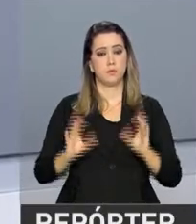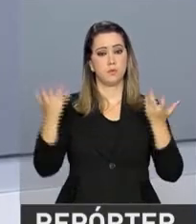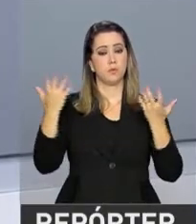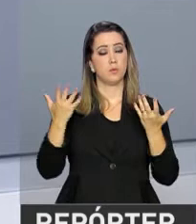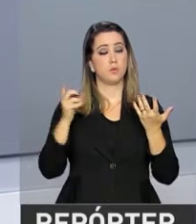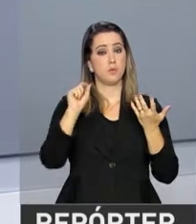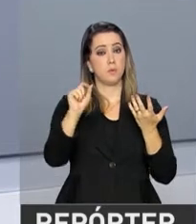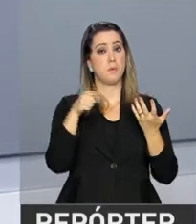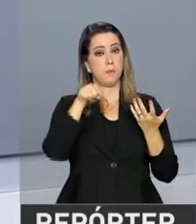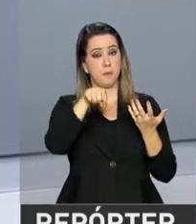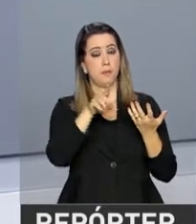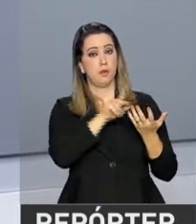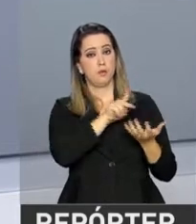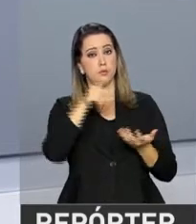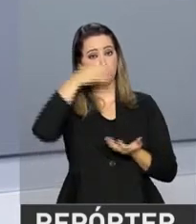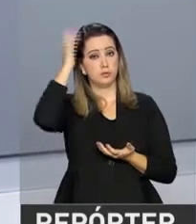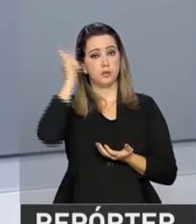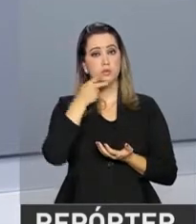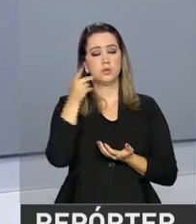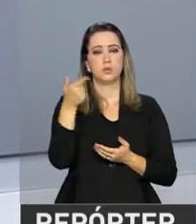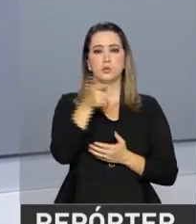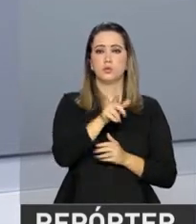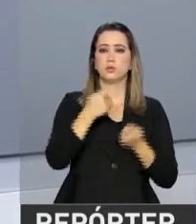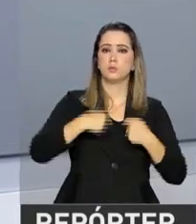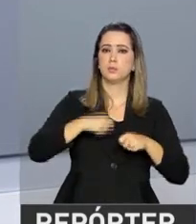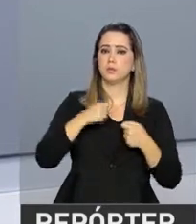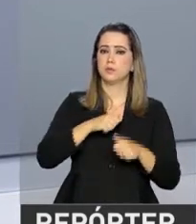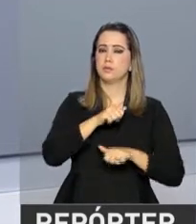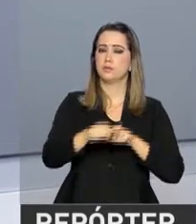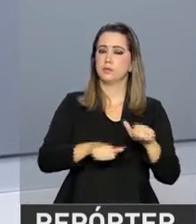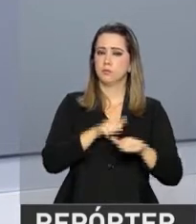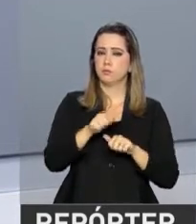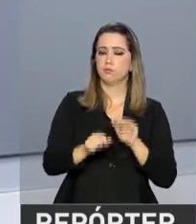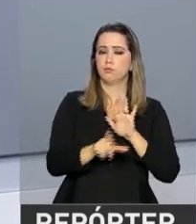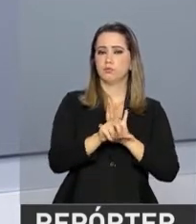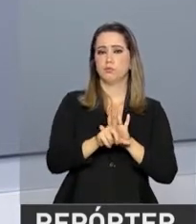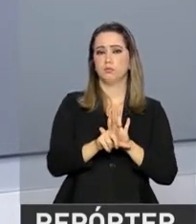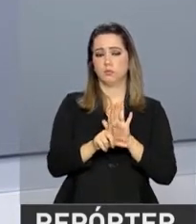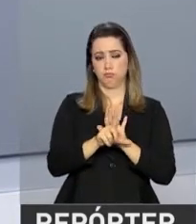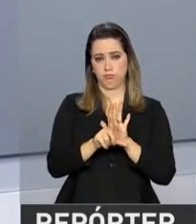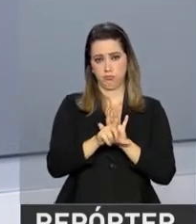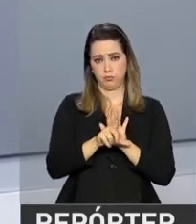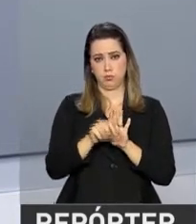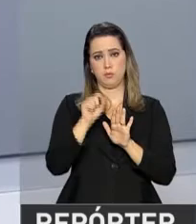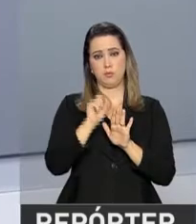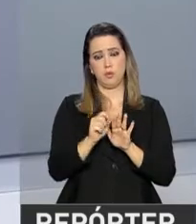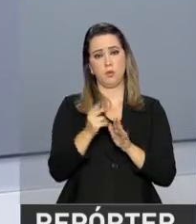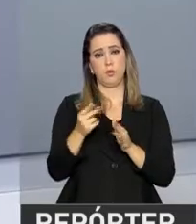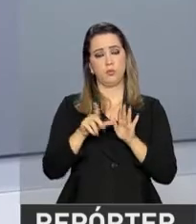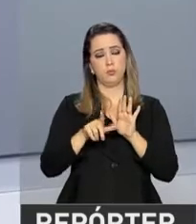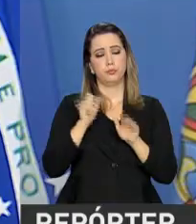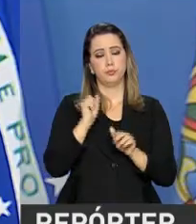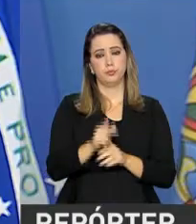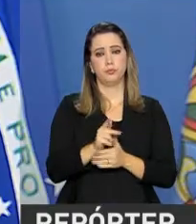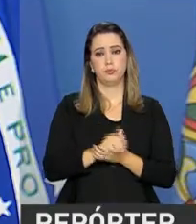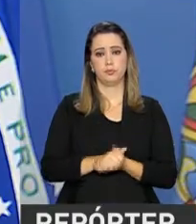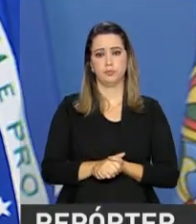cerimônia o presidente michel temer voltou a defender a necessidade de reformas para o país como a da previdência